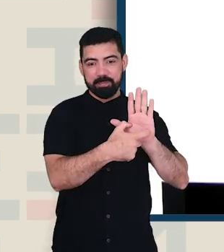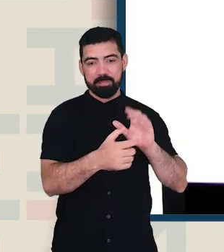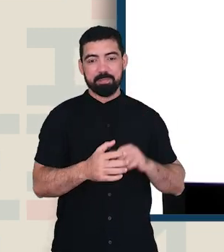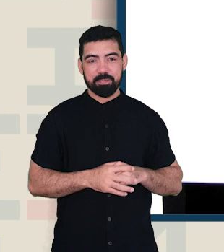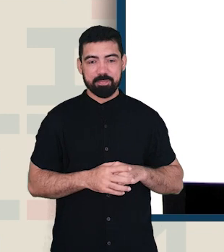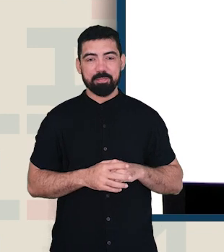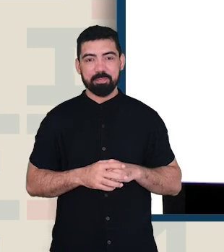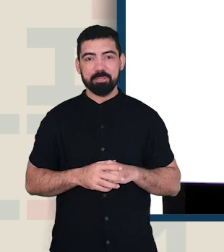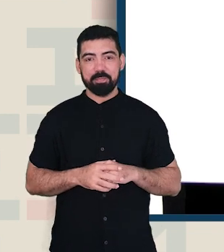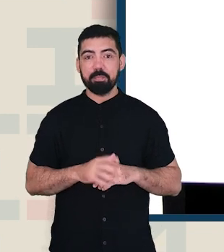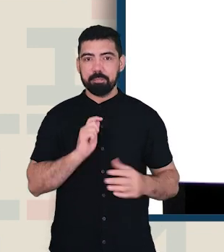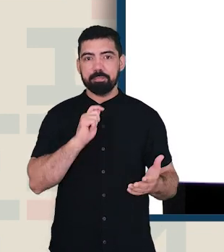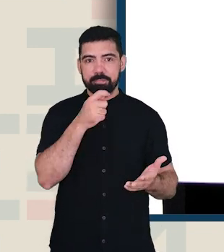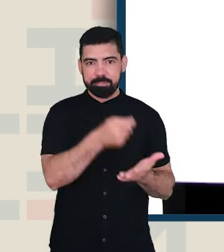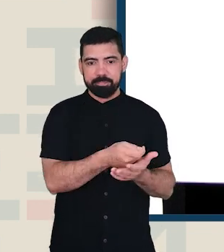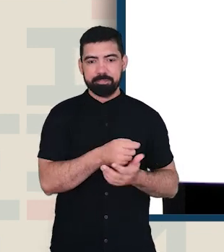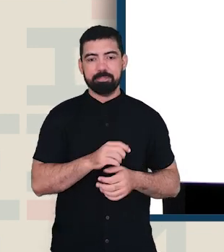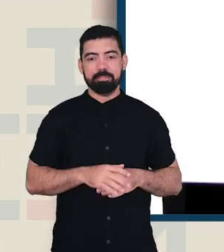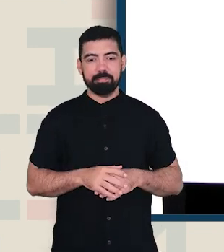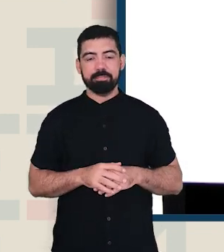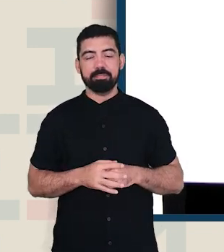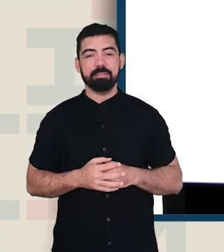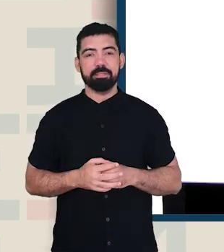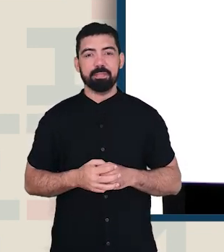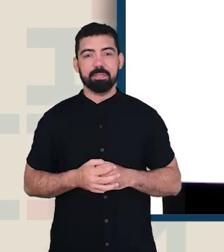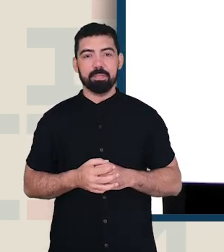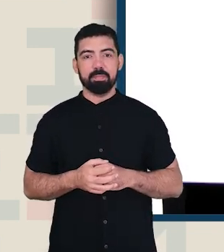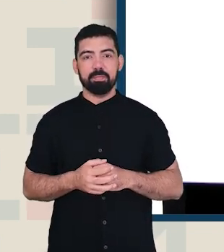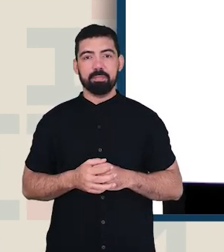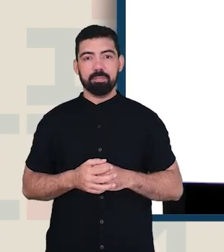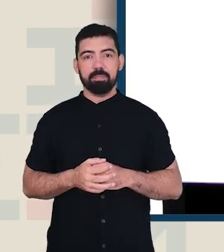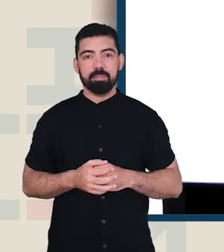de pago que se chama Max.